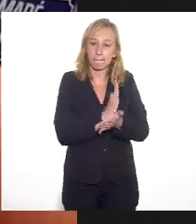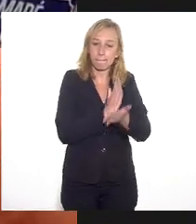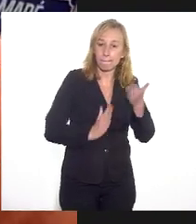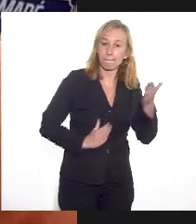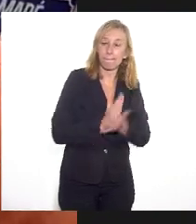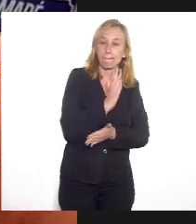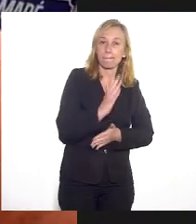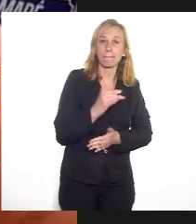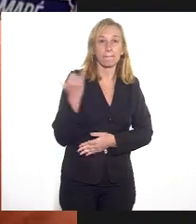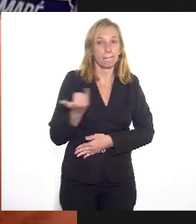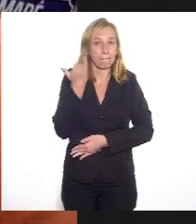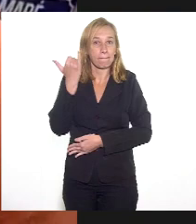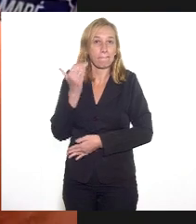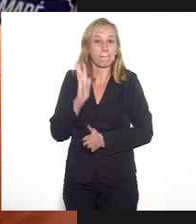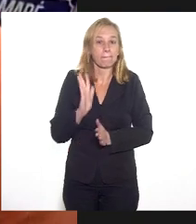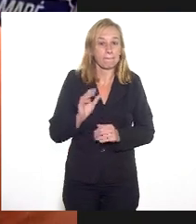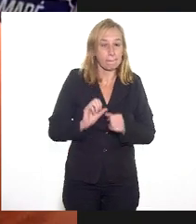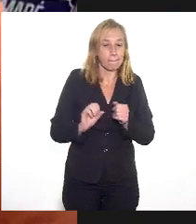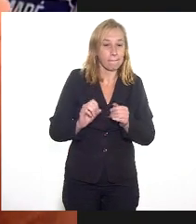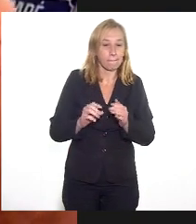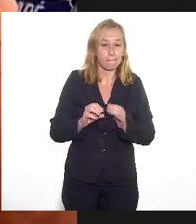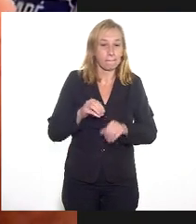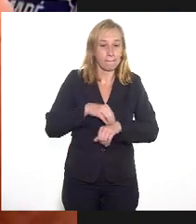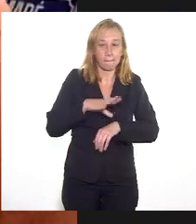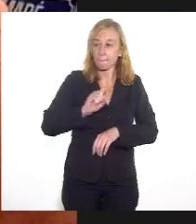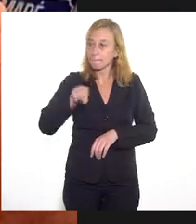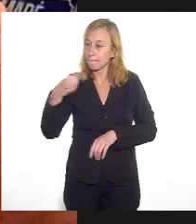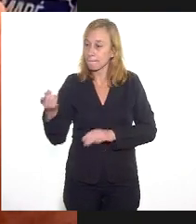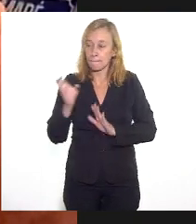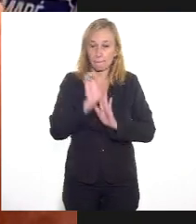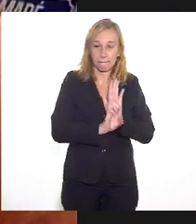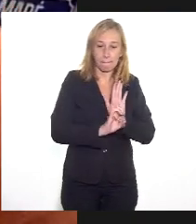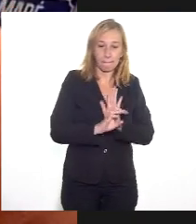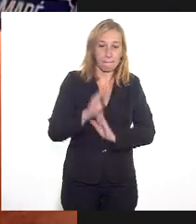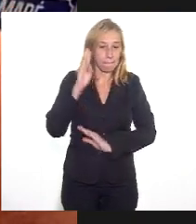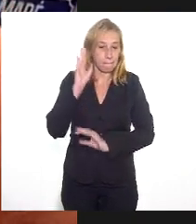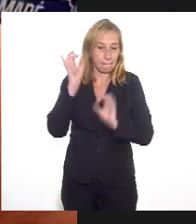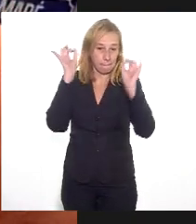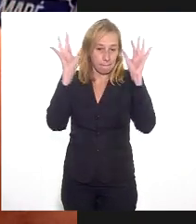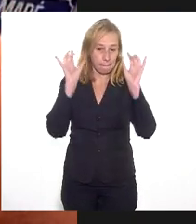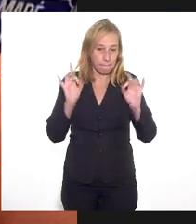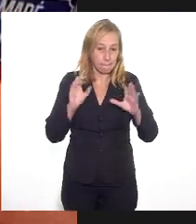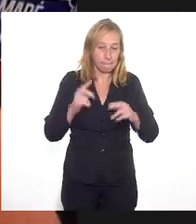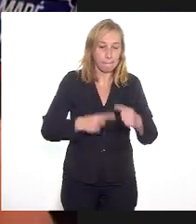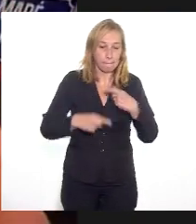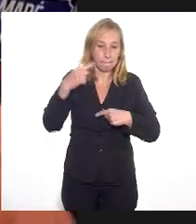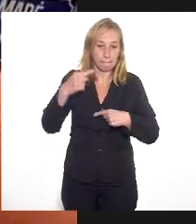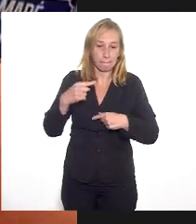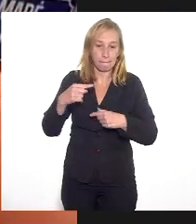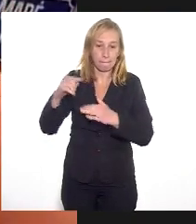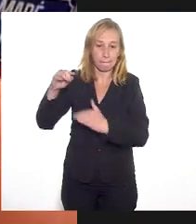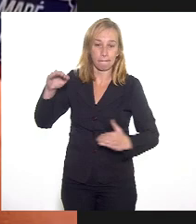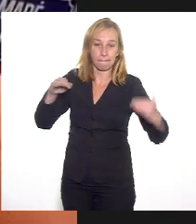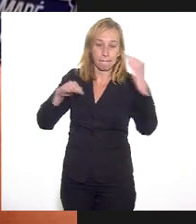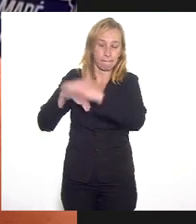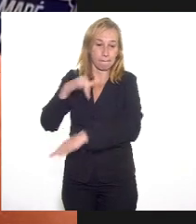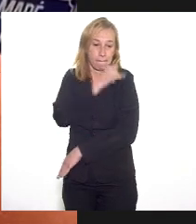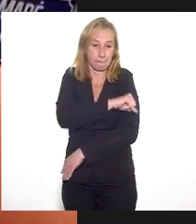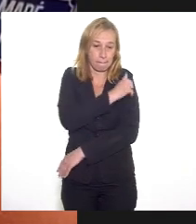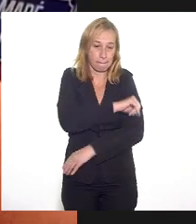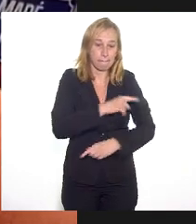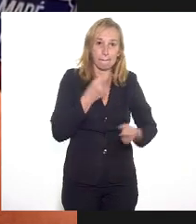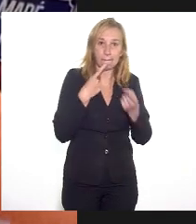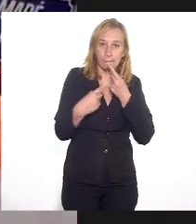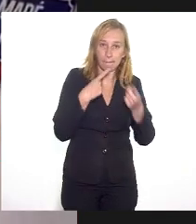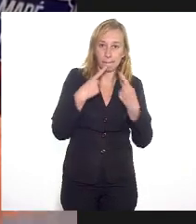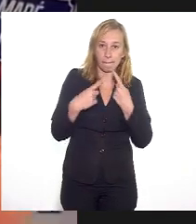aprovações importantes, mas faremos destaque a outras emendas, em especial sobre Supera Rio, sobre